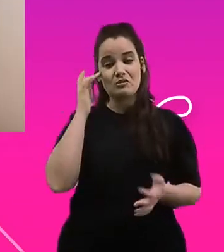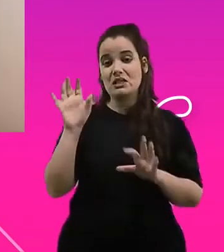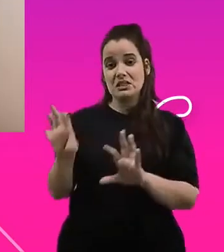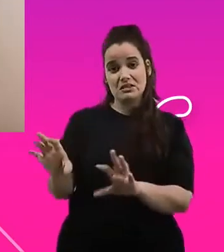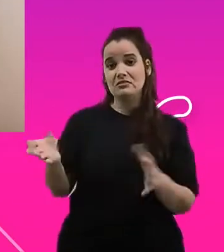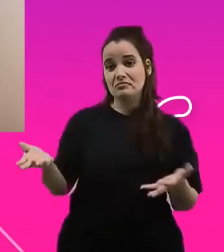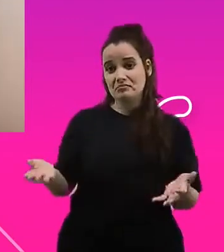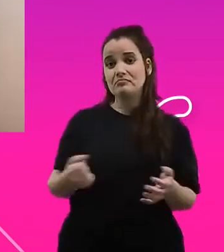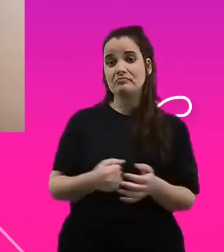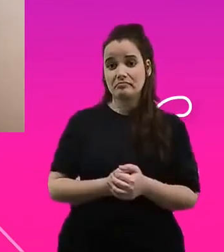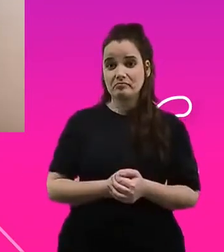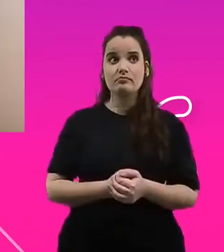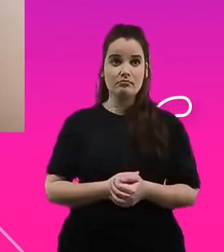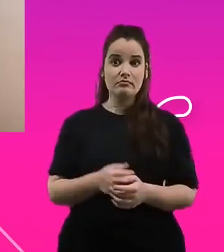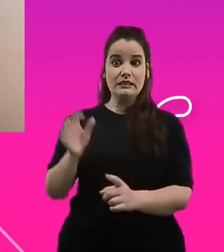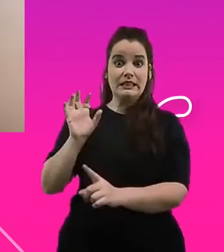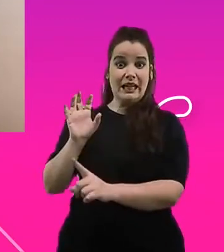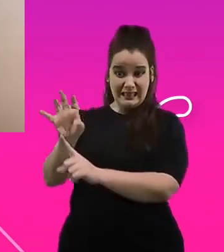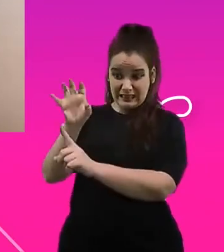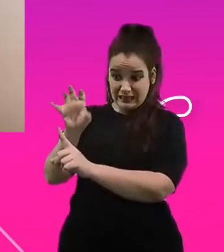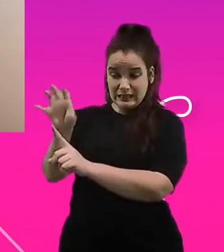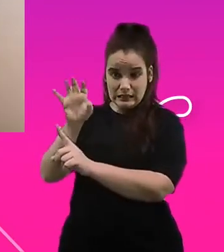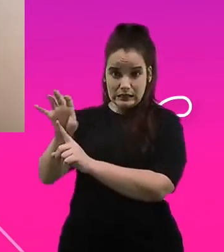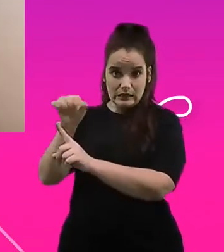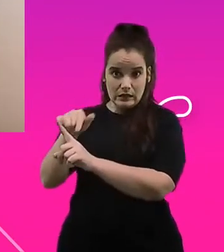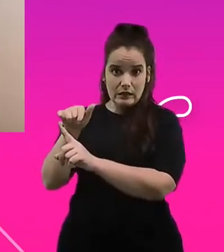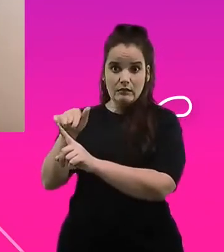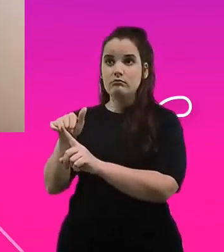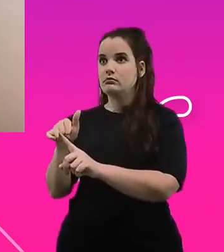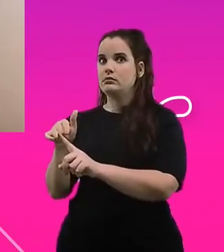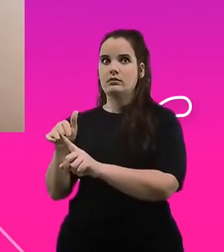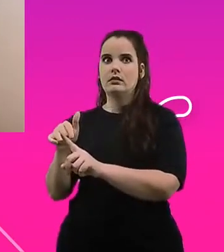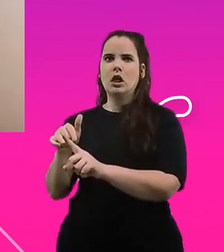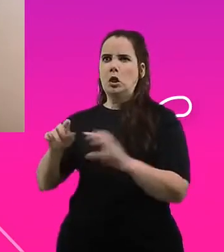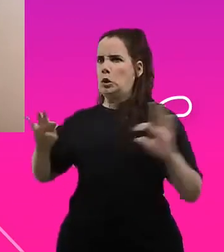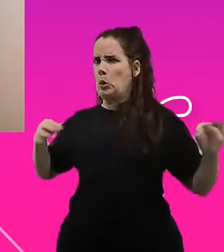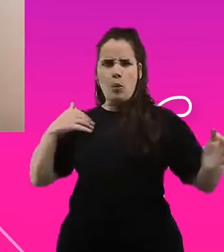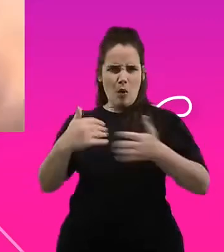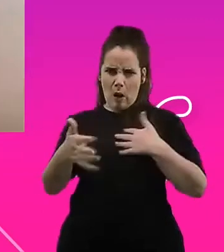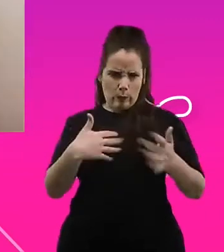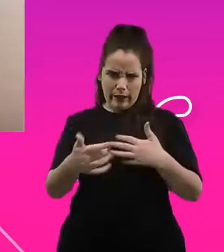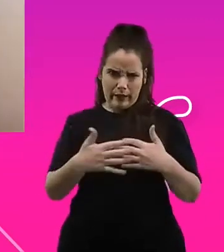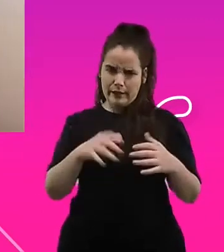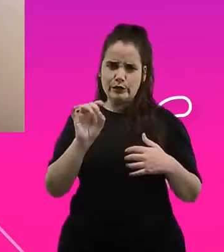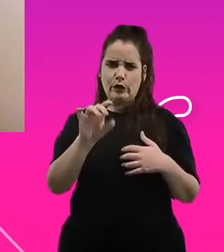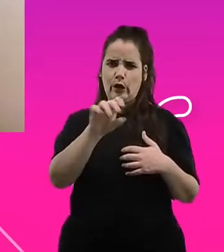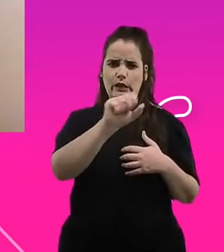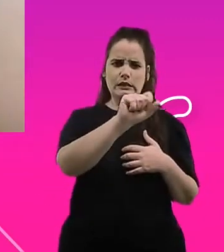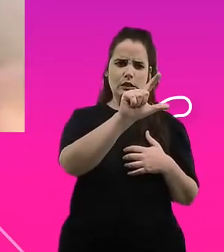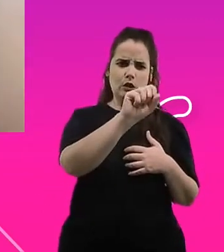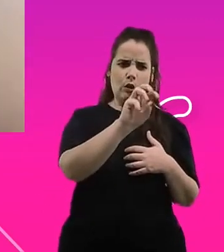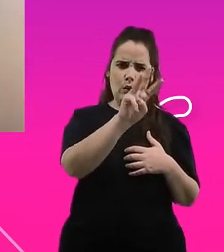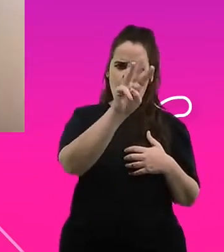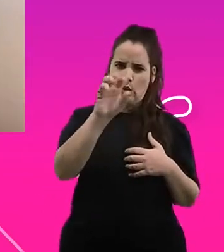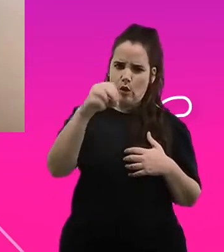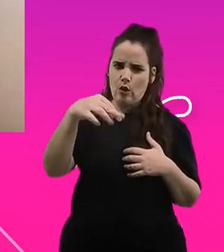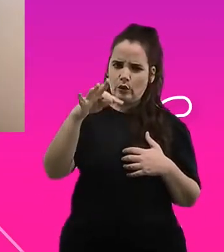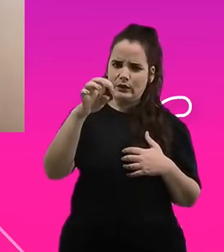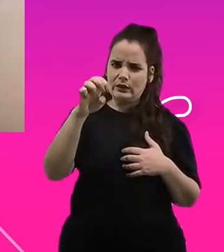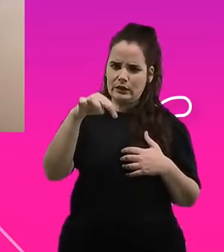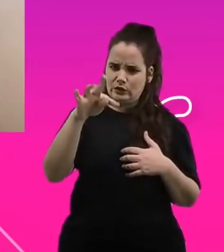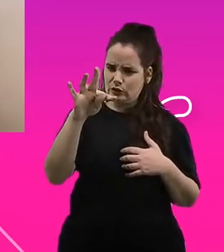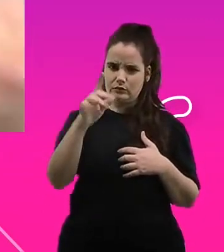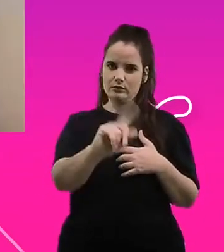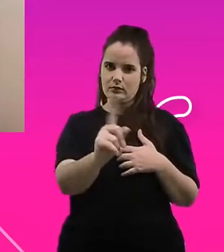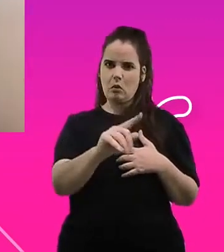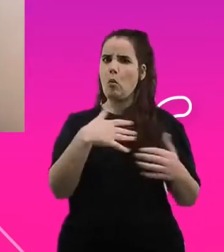assim, nenhuma tendência ela consegue ser 100%, né, abrangente. É muito